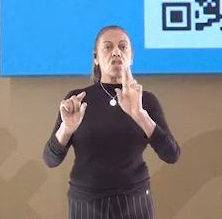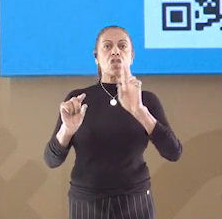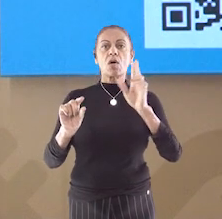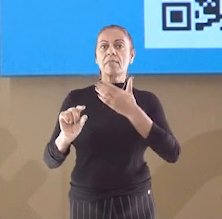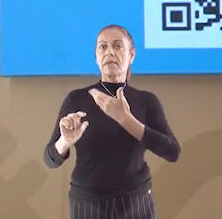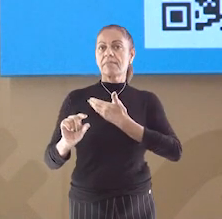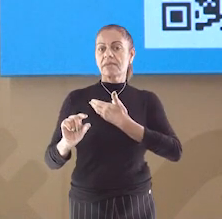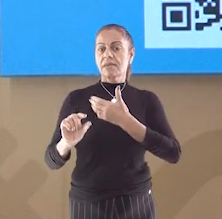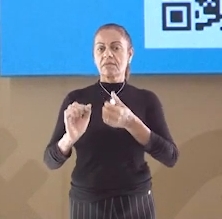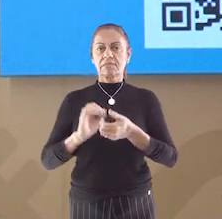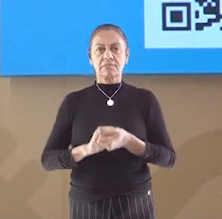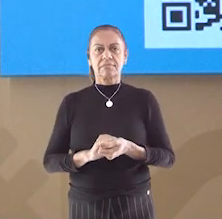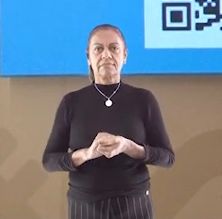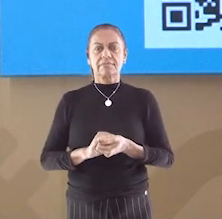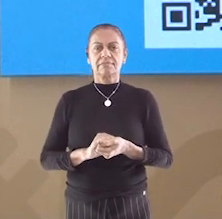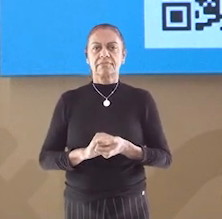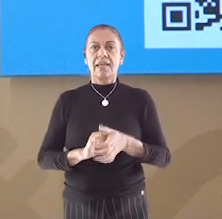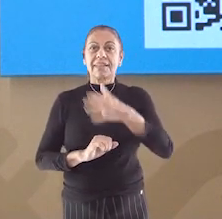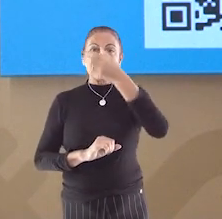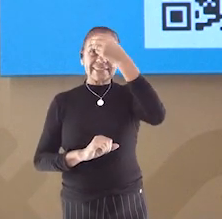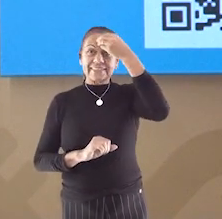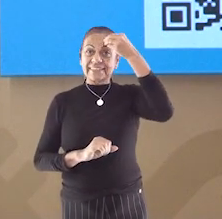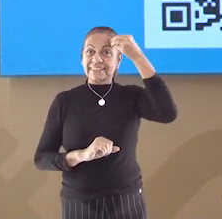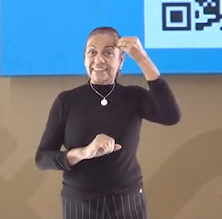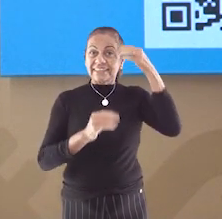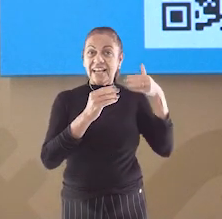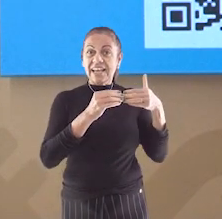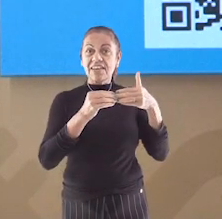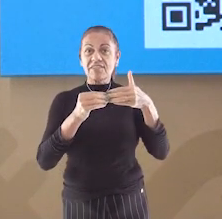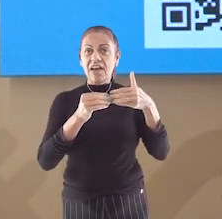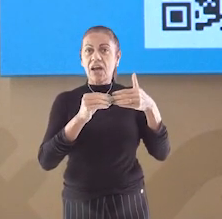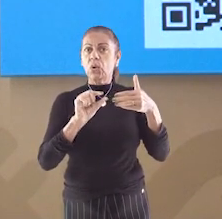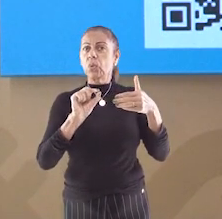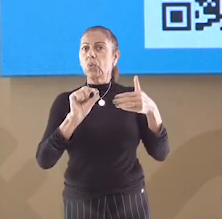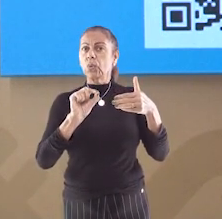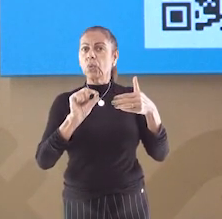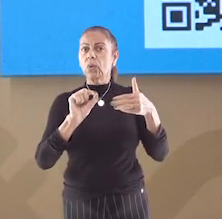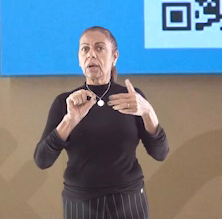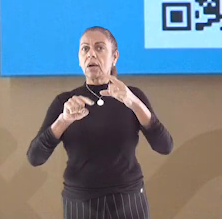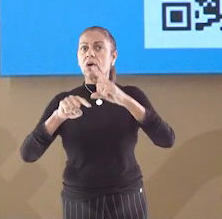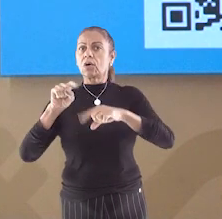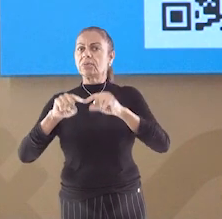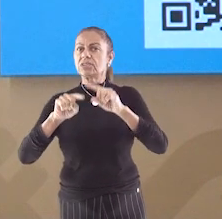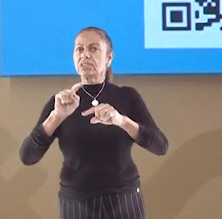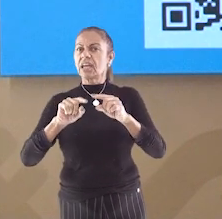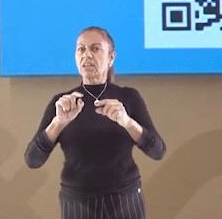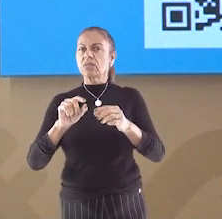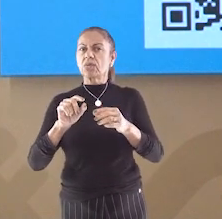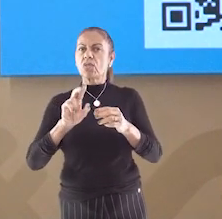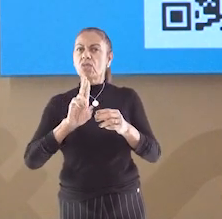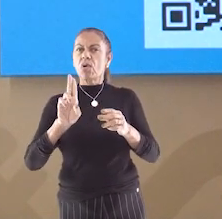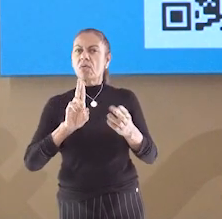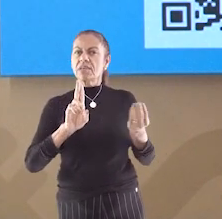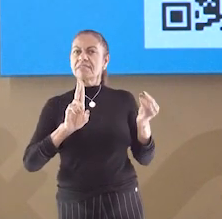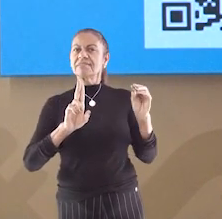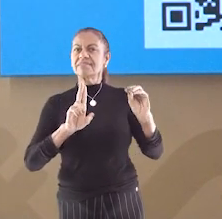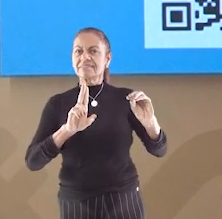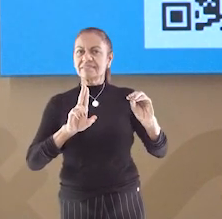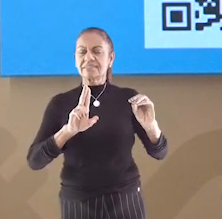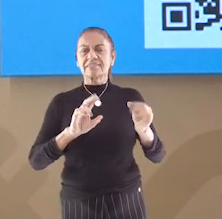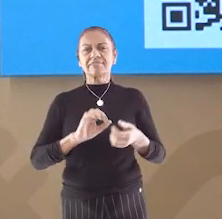seu, ok? Não se esqueça de levar. Levar o quê? O nome de um objeto. Coloca o nome de um objeto